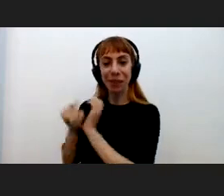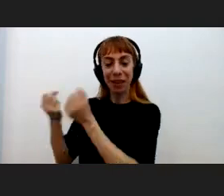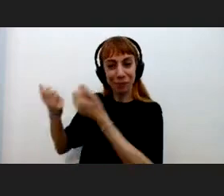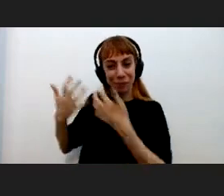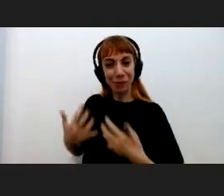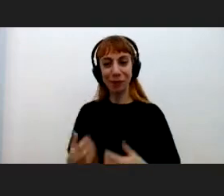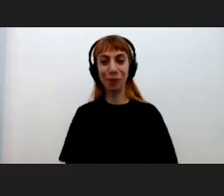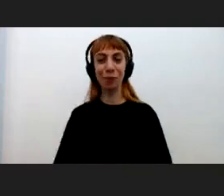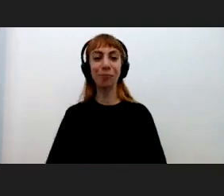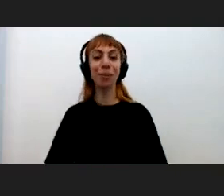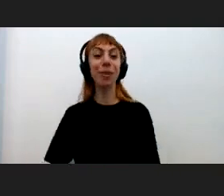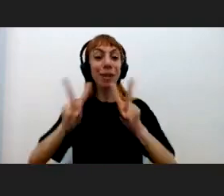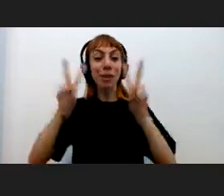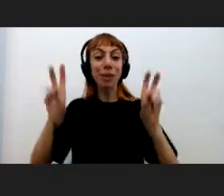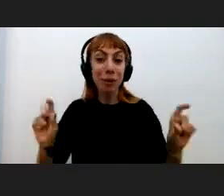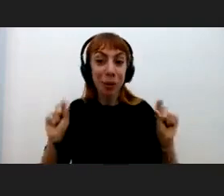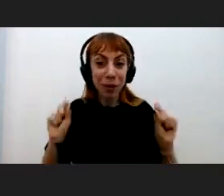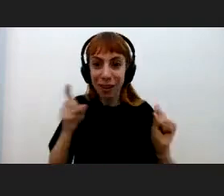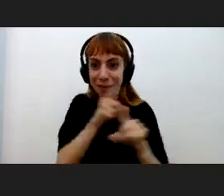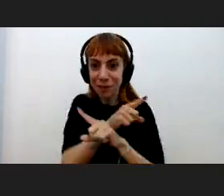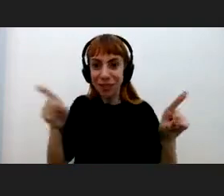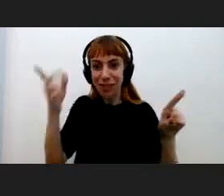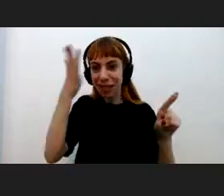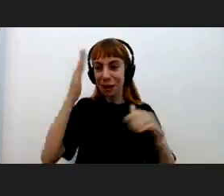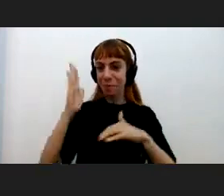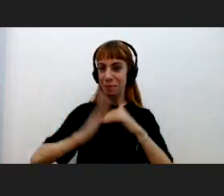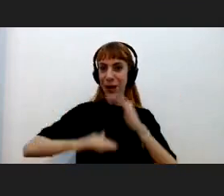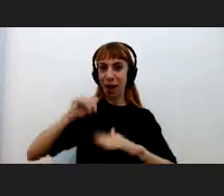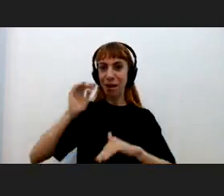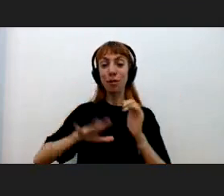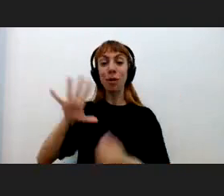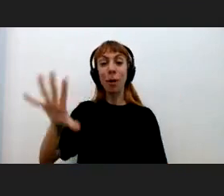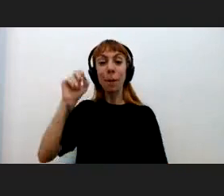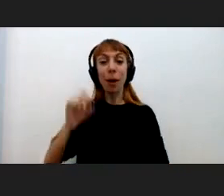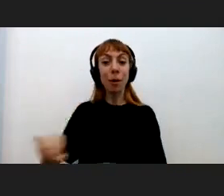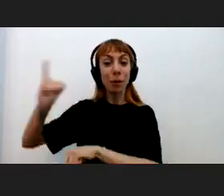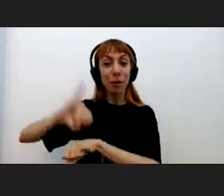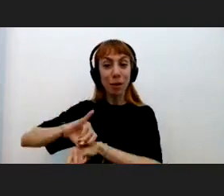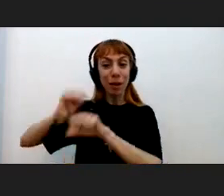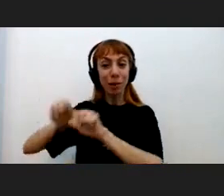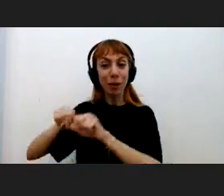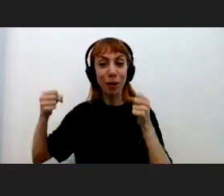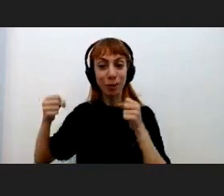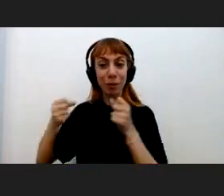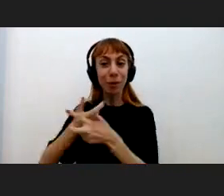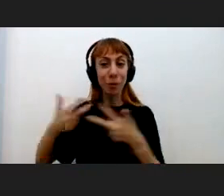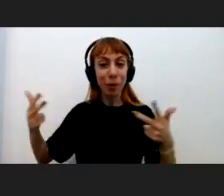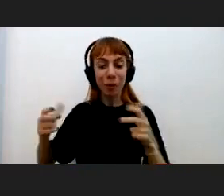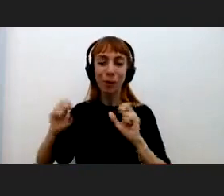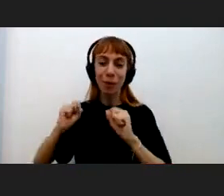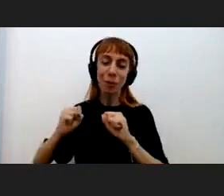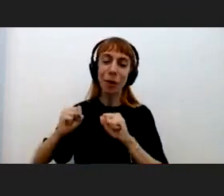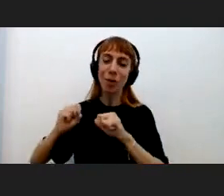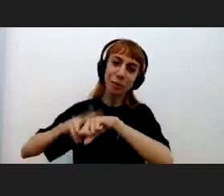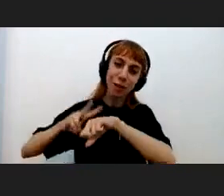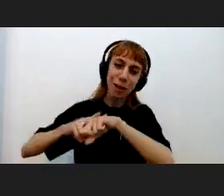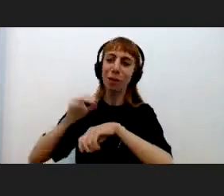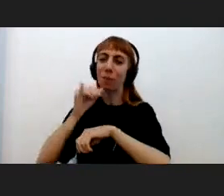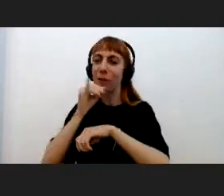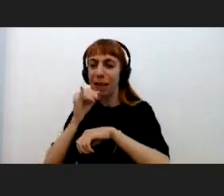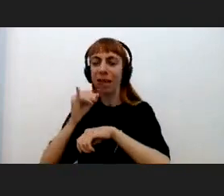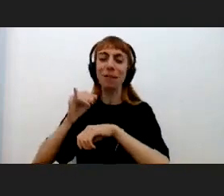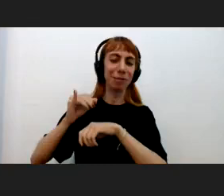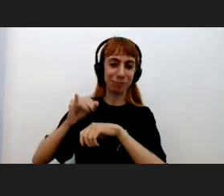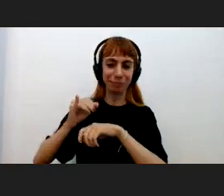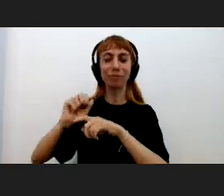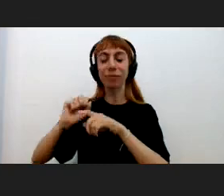pegar um objeto que se quebrou, um objeto de porcelana, por exemplo, né? Um vaso, um copo, enfim. E juntar as peças